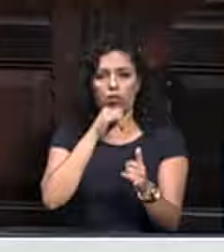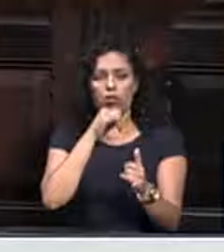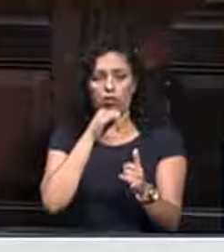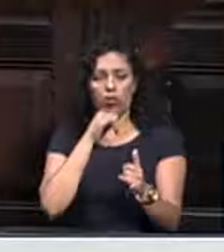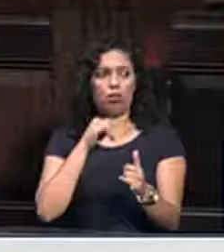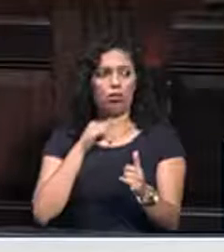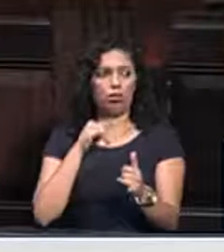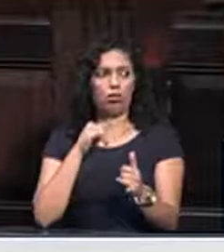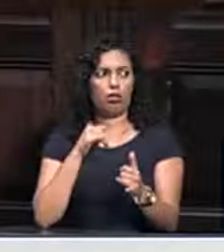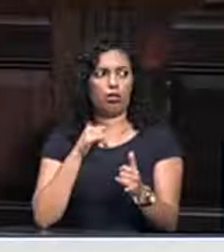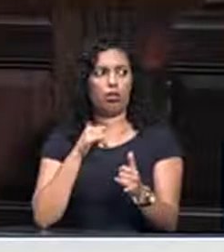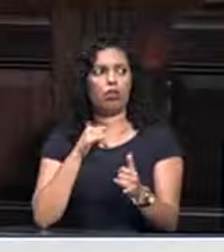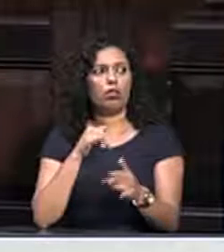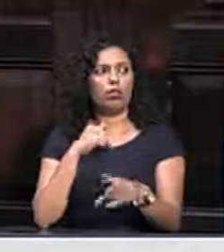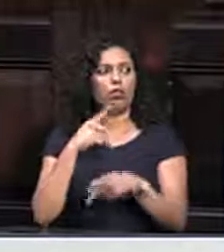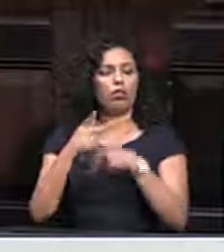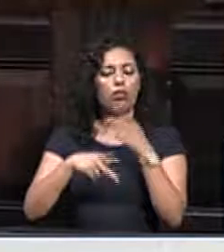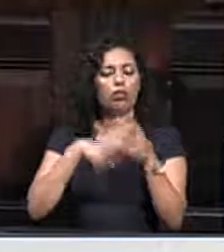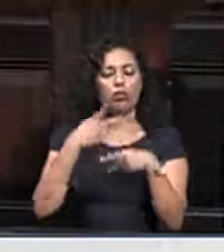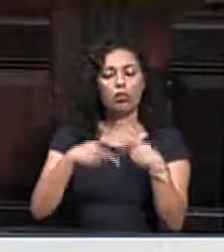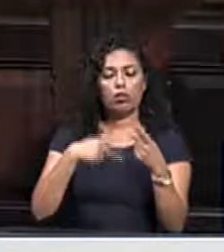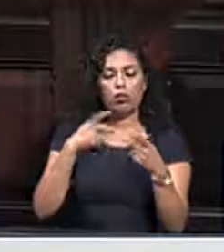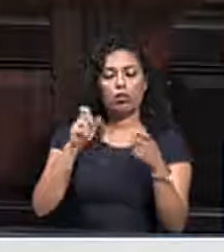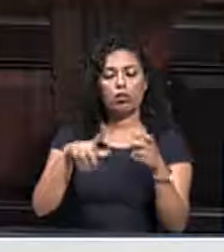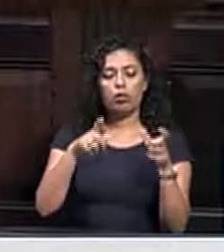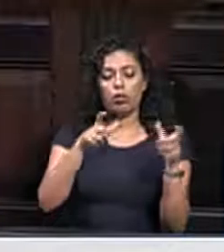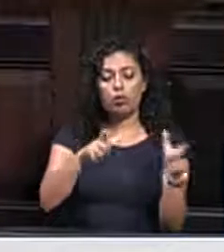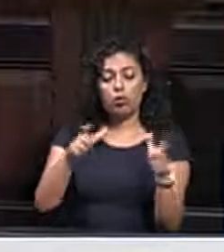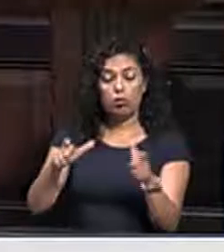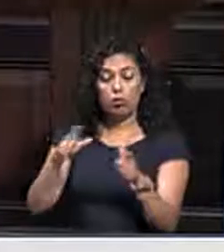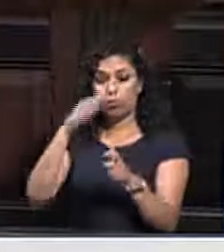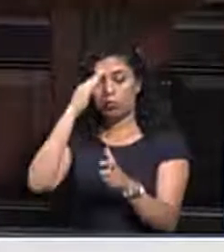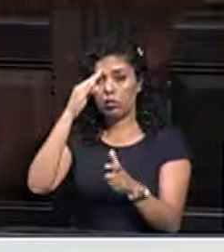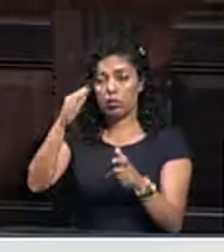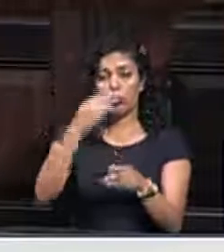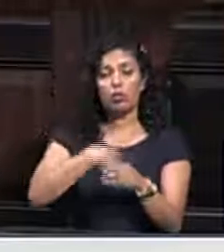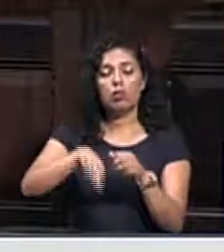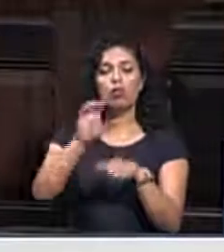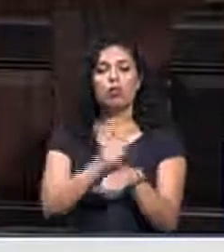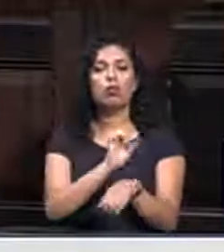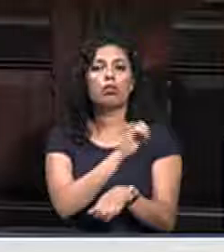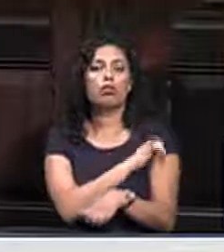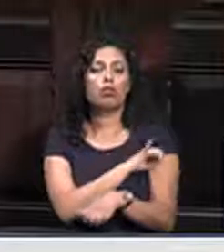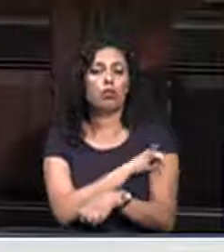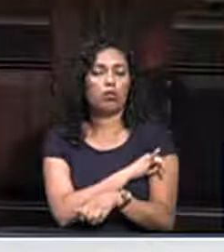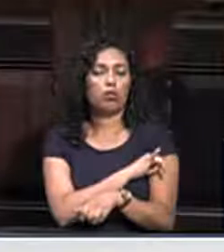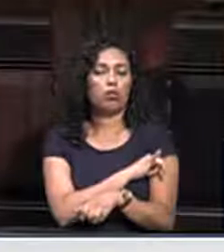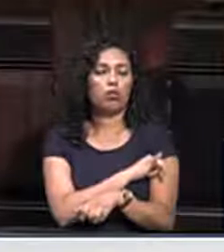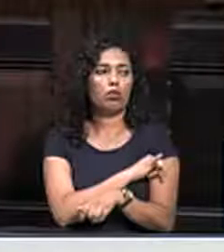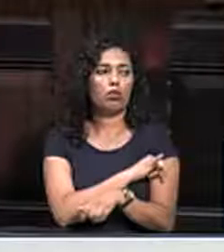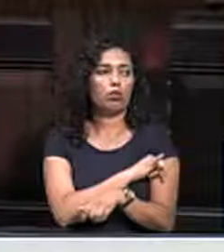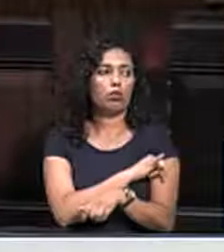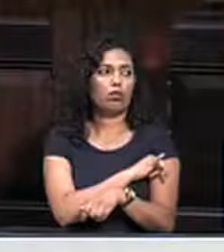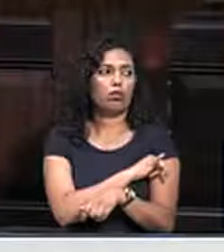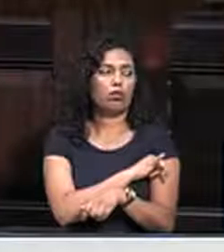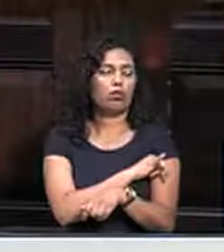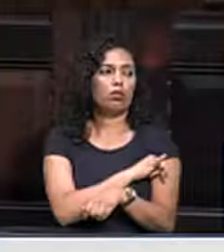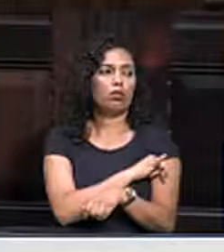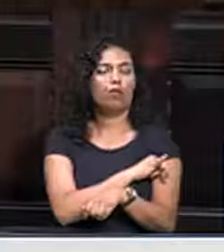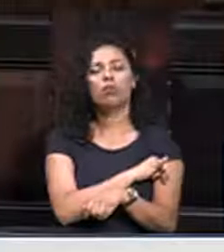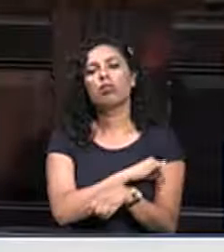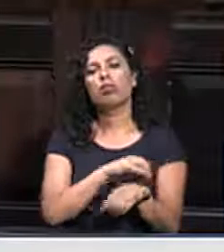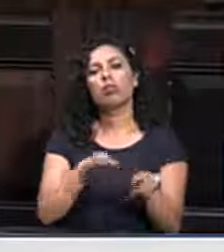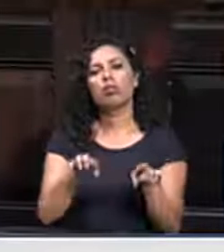argumento. Trata-se da região mais conservadora do estado e, pela zona especial